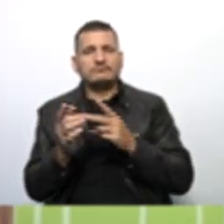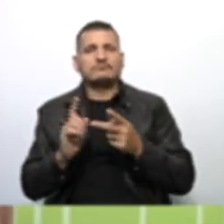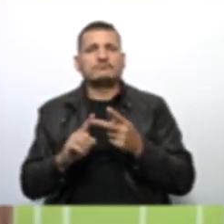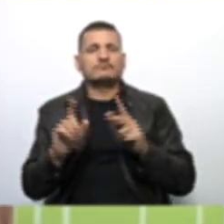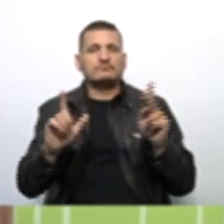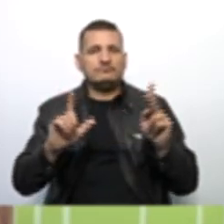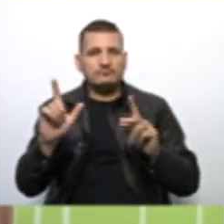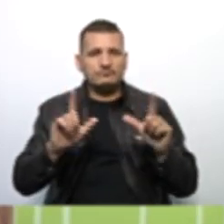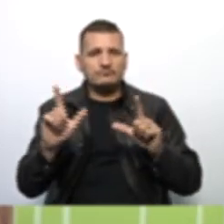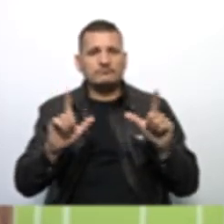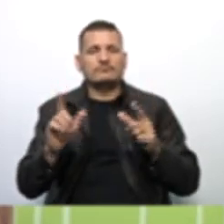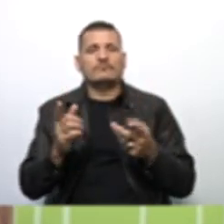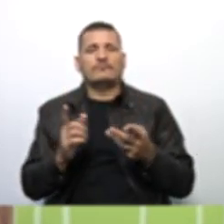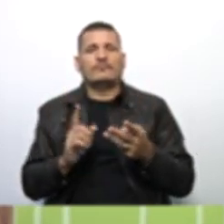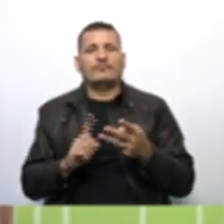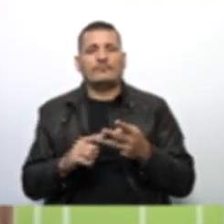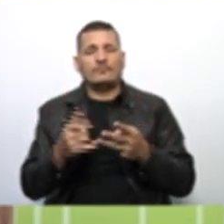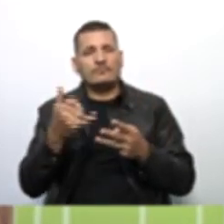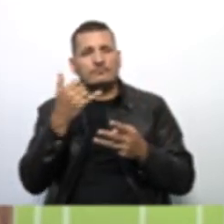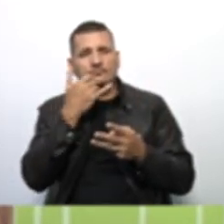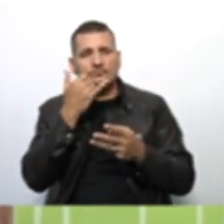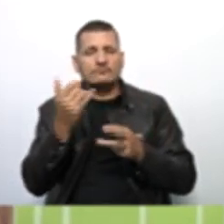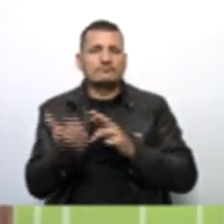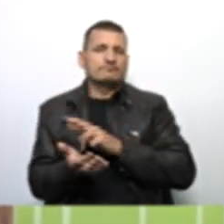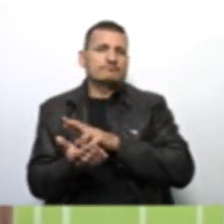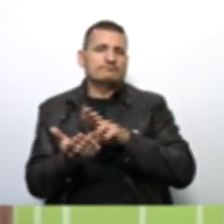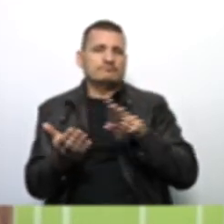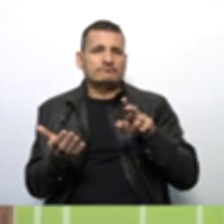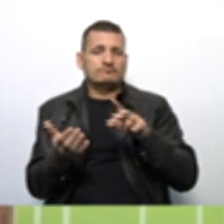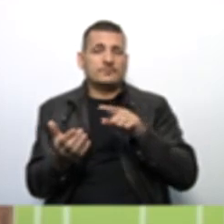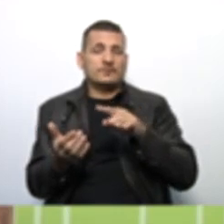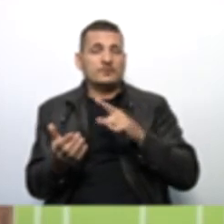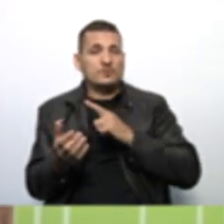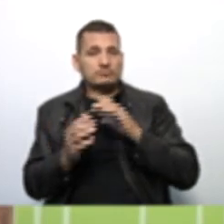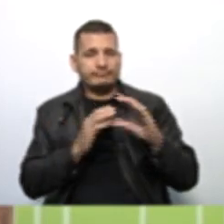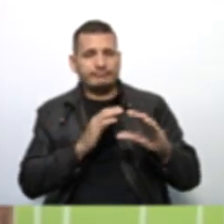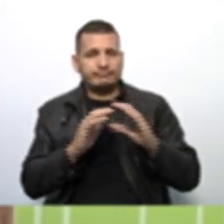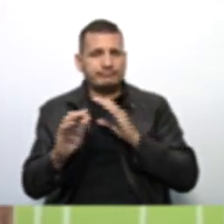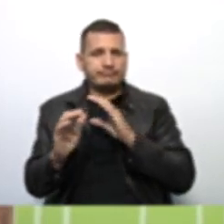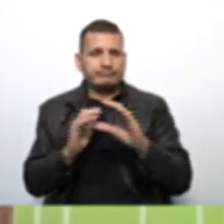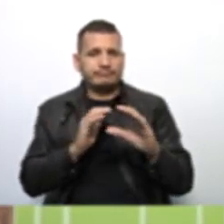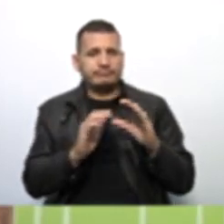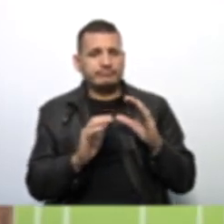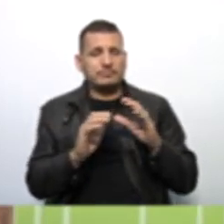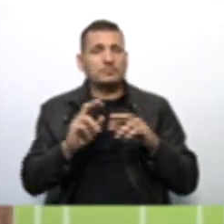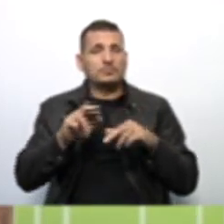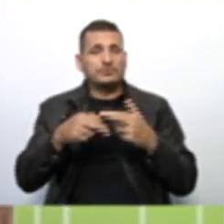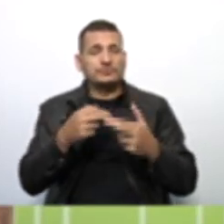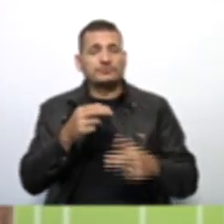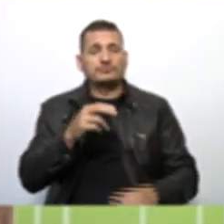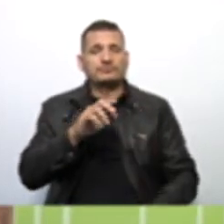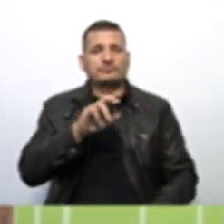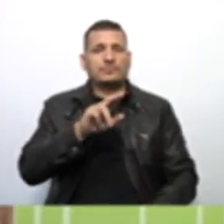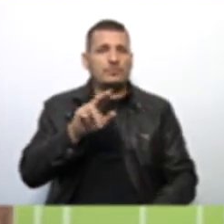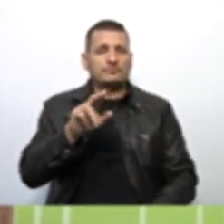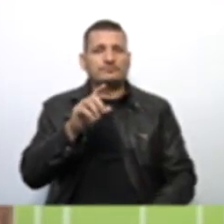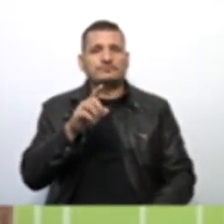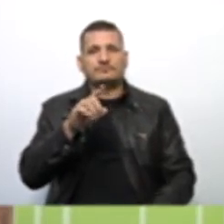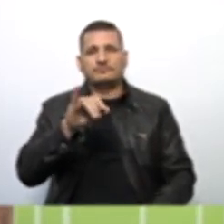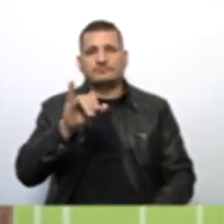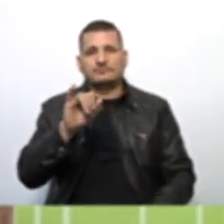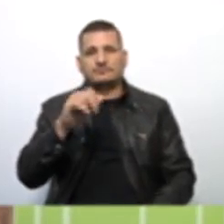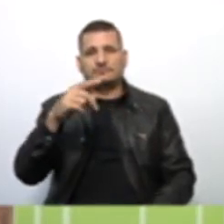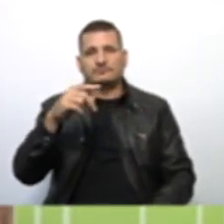TV, nós temos celular, temos tudo hoje que se comunica. Então por isso nós falamos dispositivos. Então